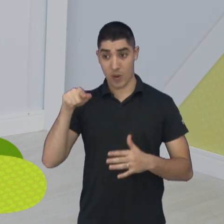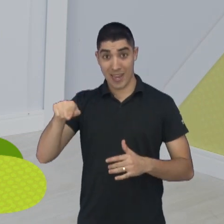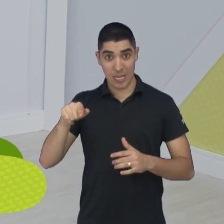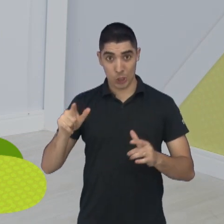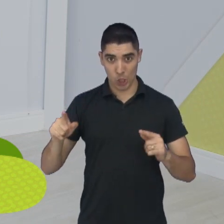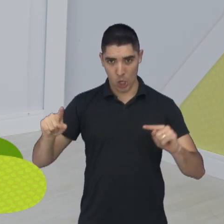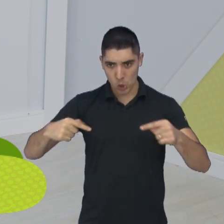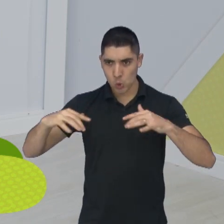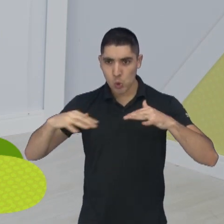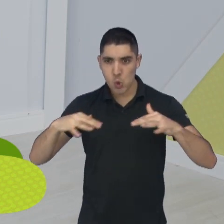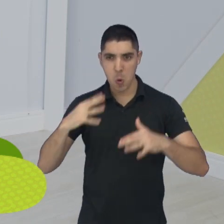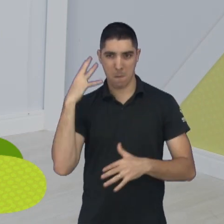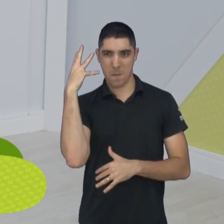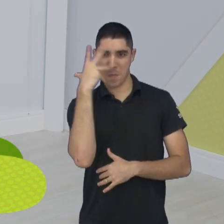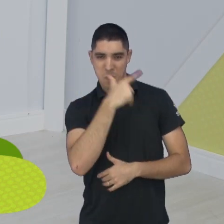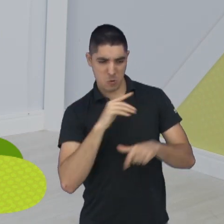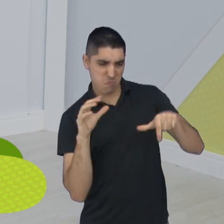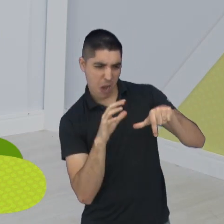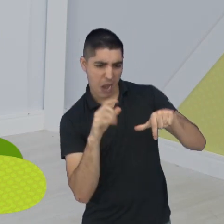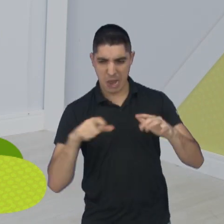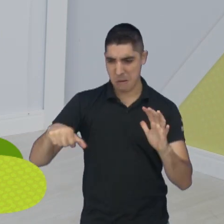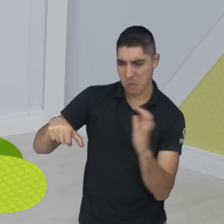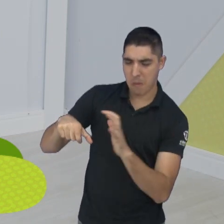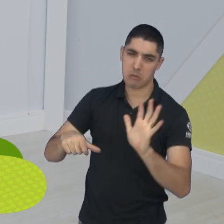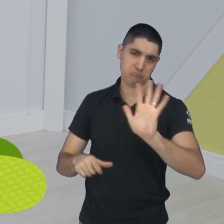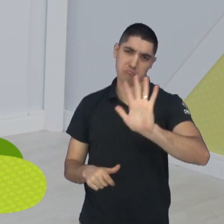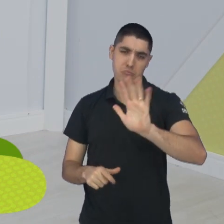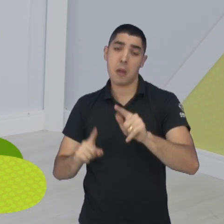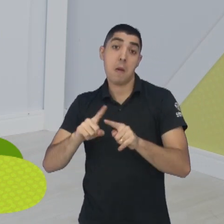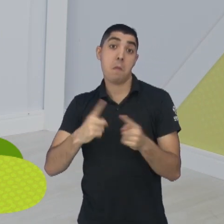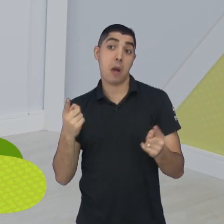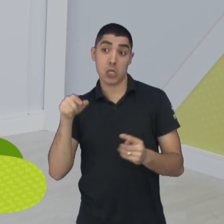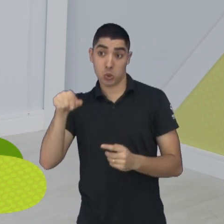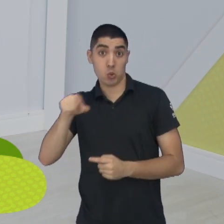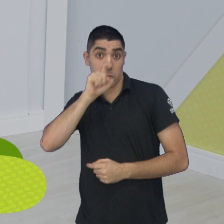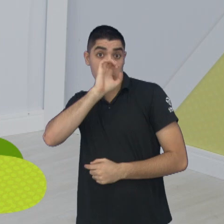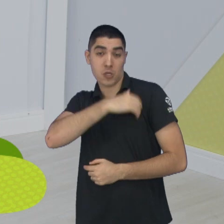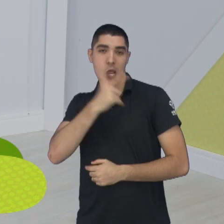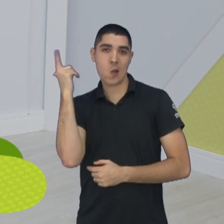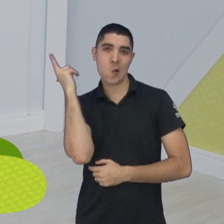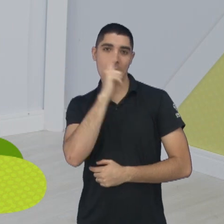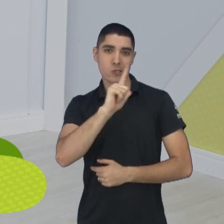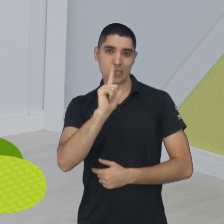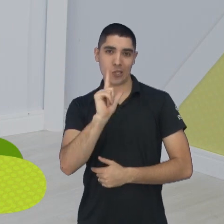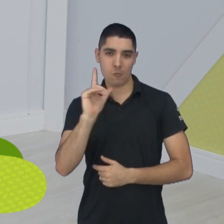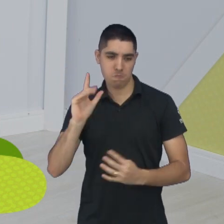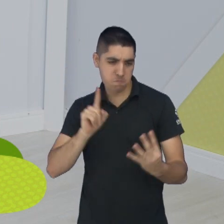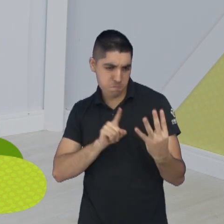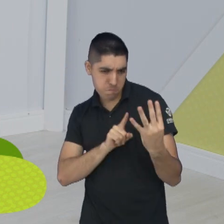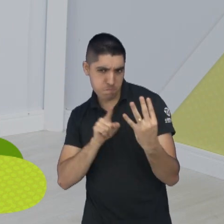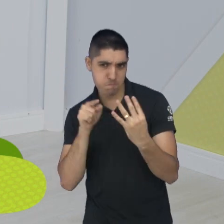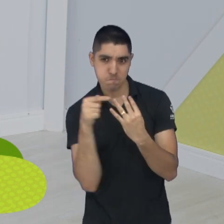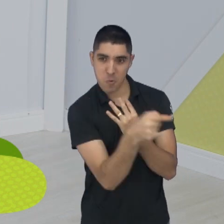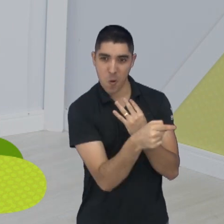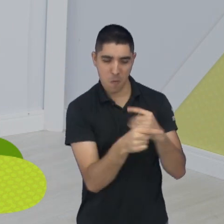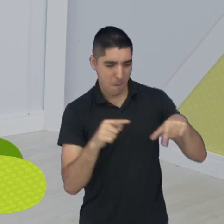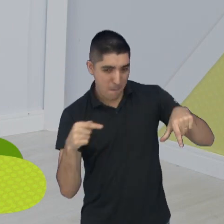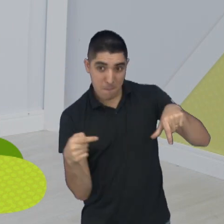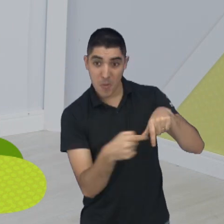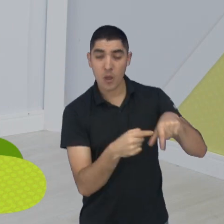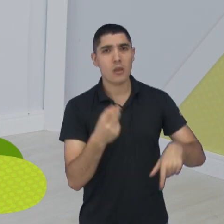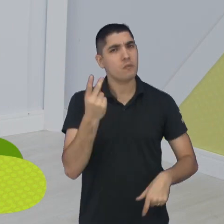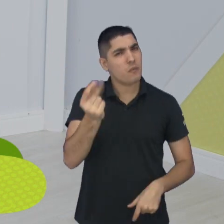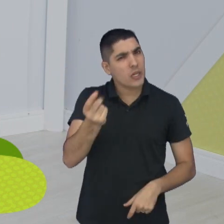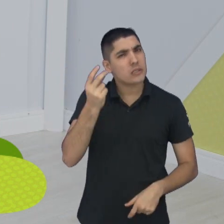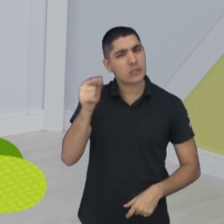aquele jogo lá e cá, mas o São José foi efetivo na bela cobrança ali do João Gabriel. Aliás, fazia muito tempo que eu não via um gol de